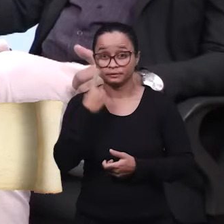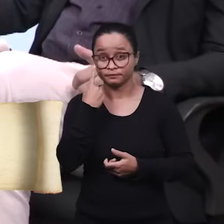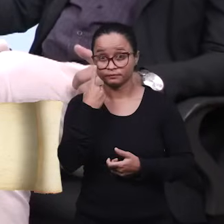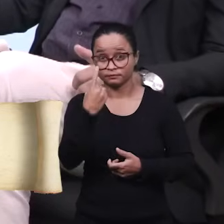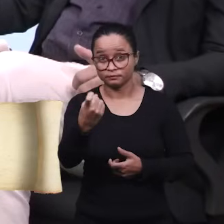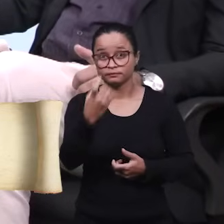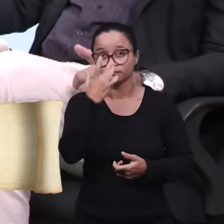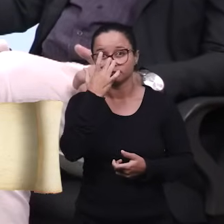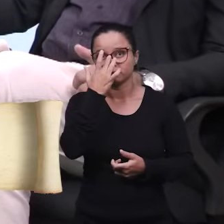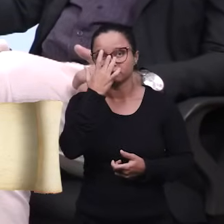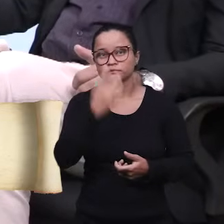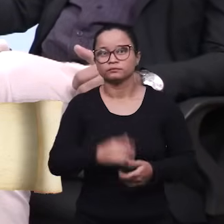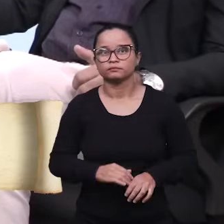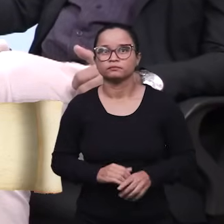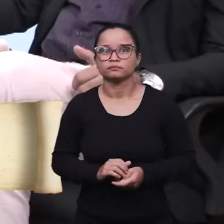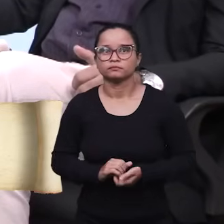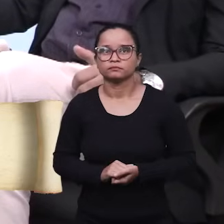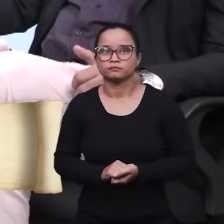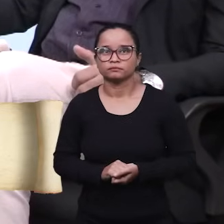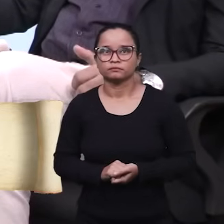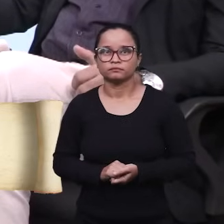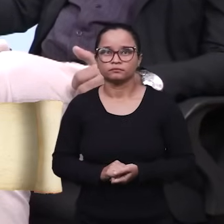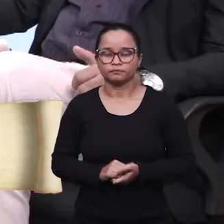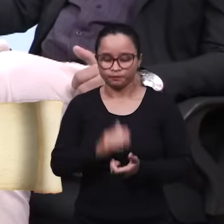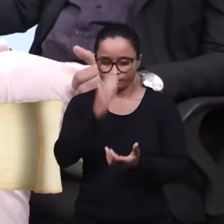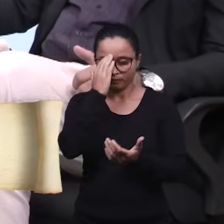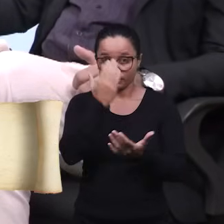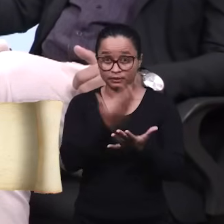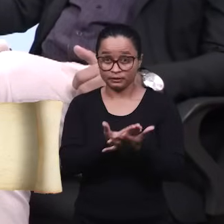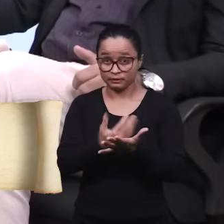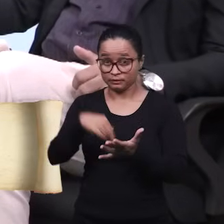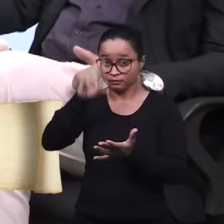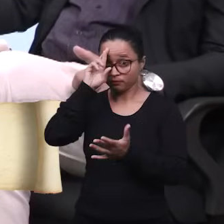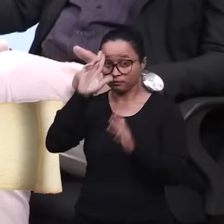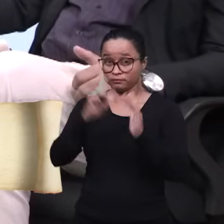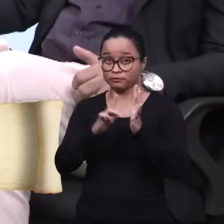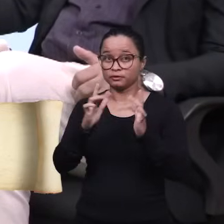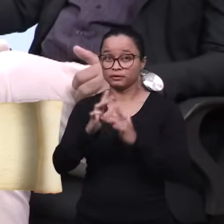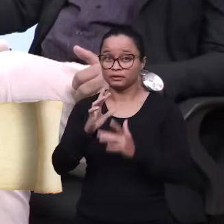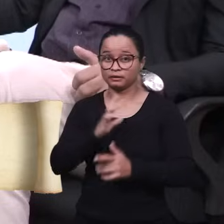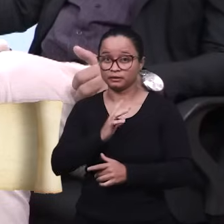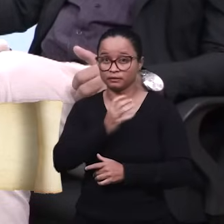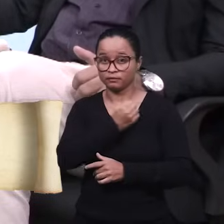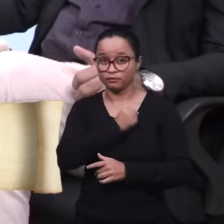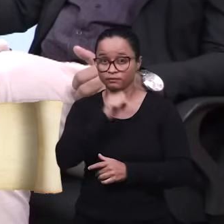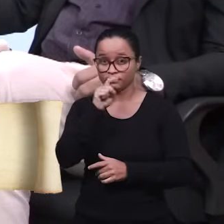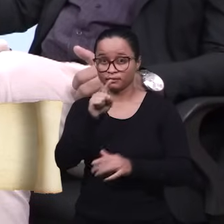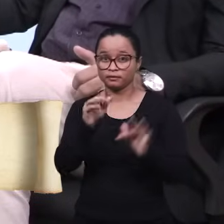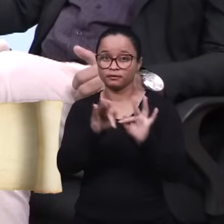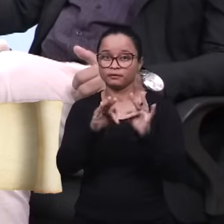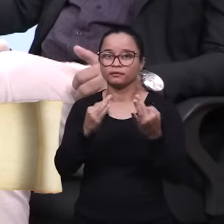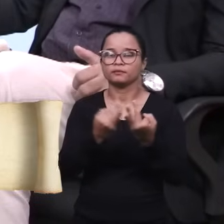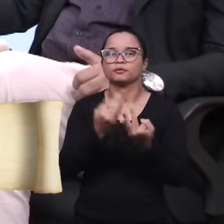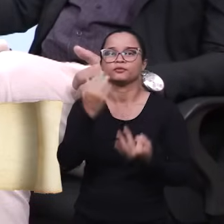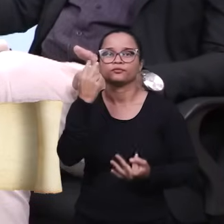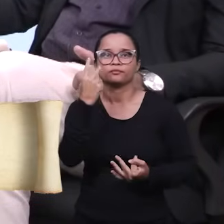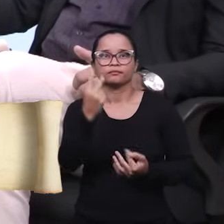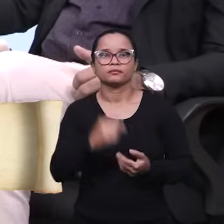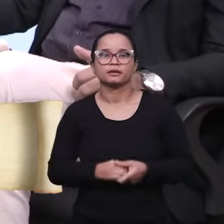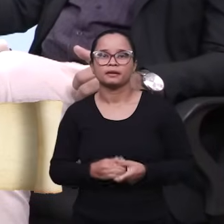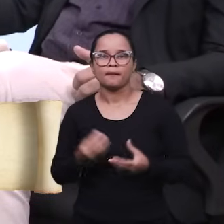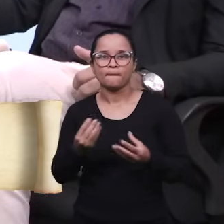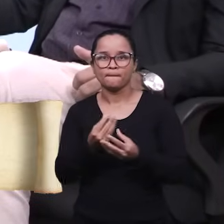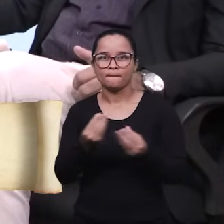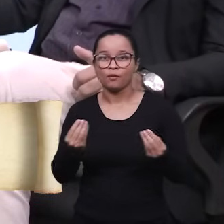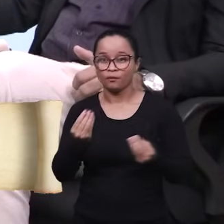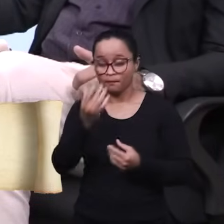Interessante que crê no Senhor Jesus e será salvo tu e tua casa. Tem muitas pessoas que oram